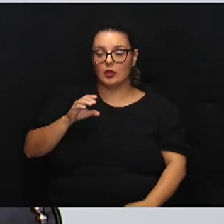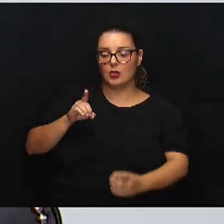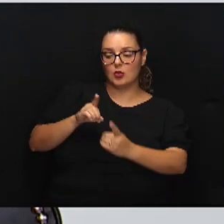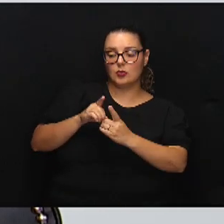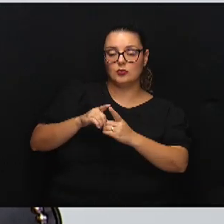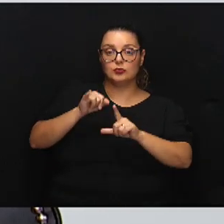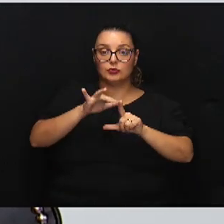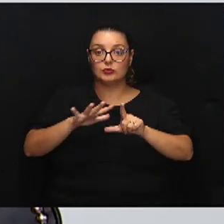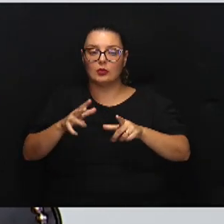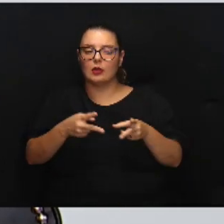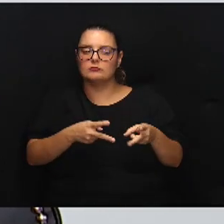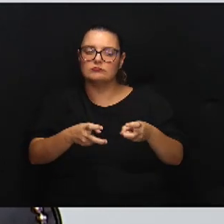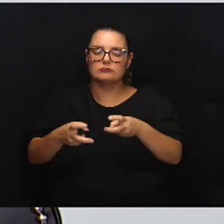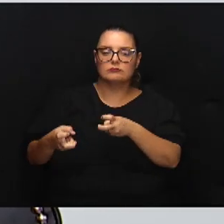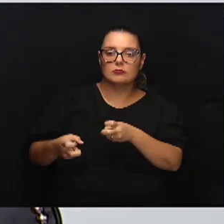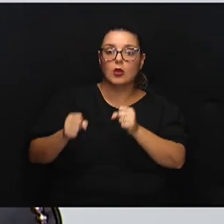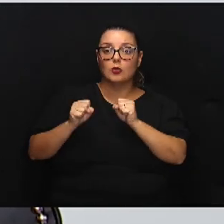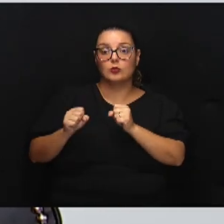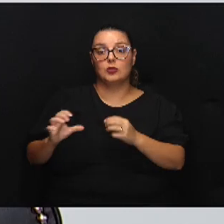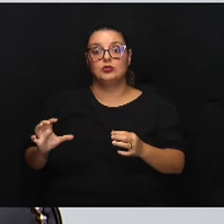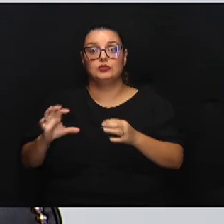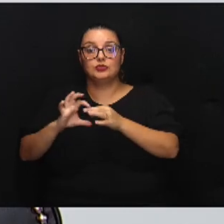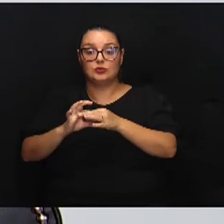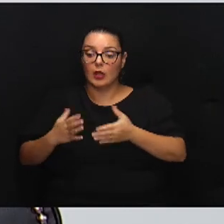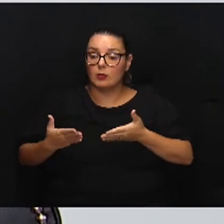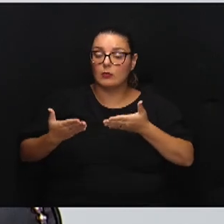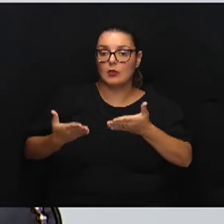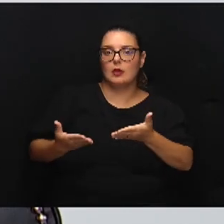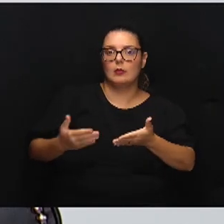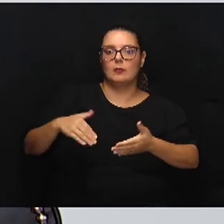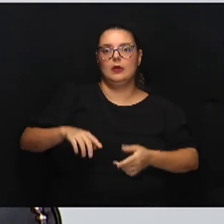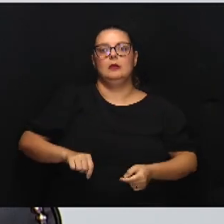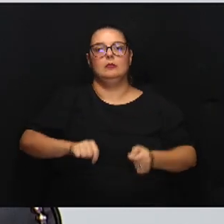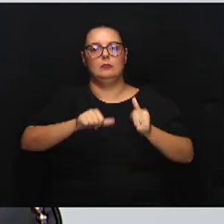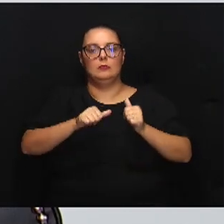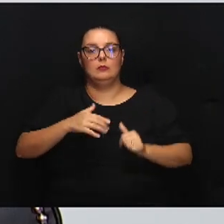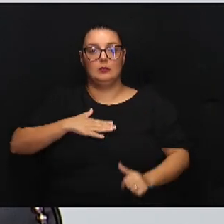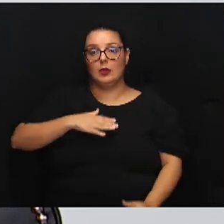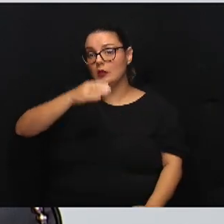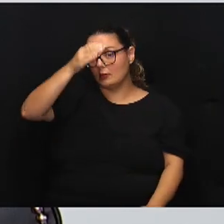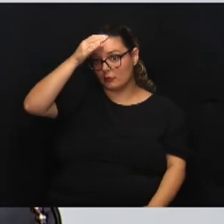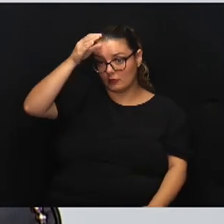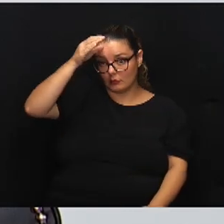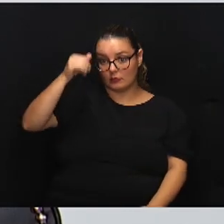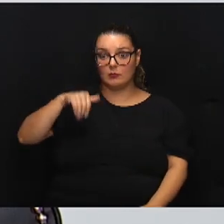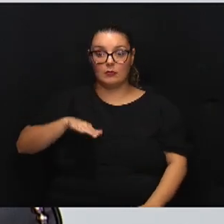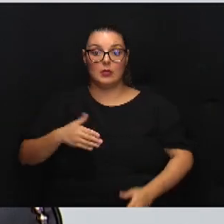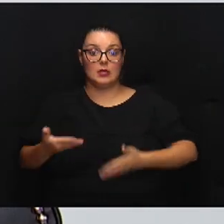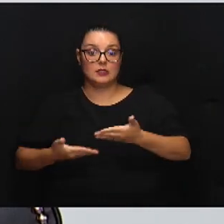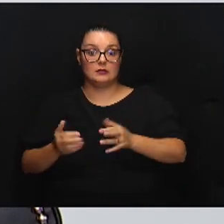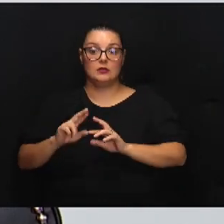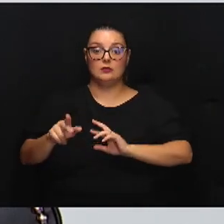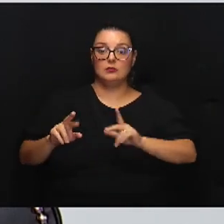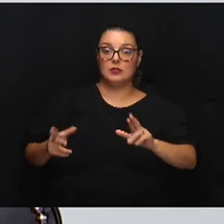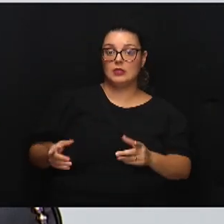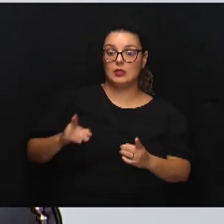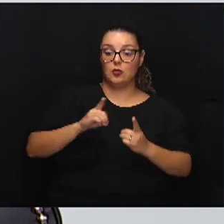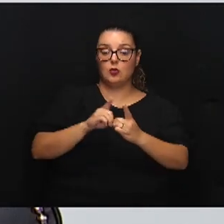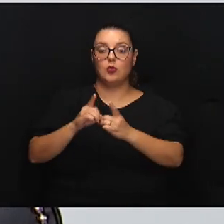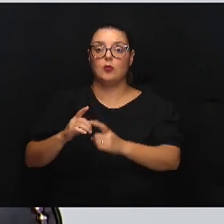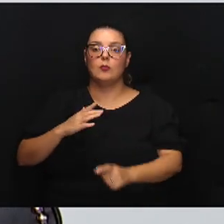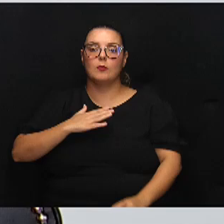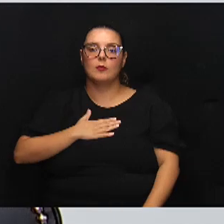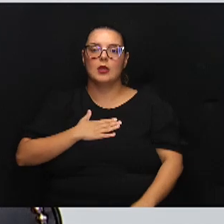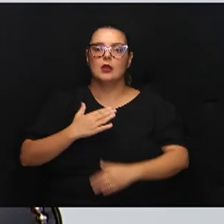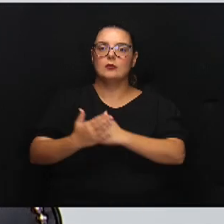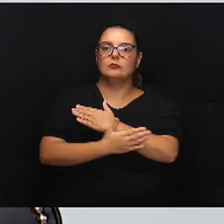eu percebi que eu podia unir e trazer mais benefícios para minhas clientes, trazer mais serviços diferentes. E a consultoria me ajudou muito